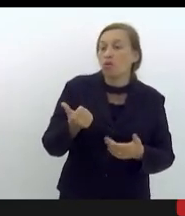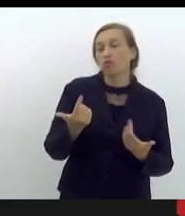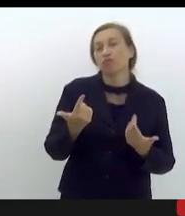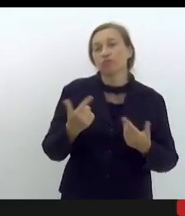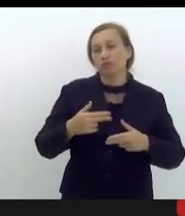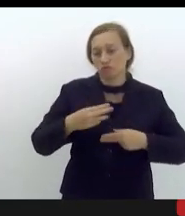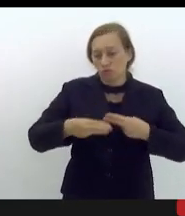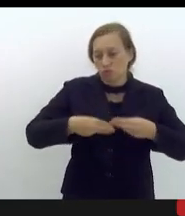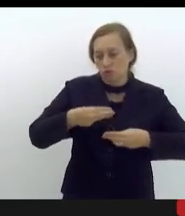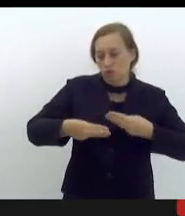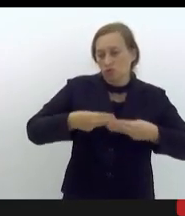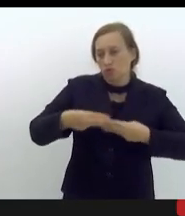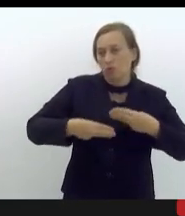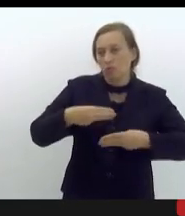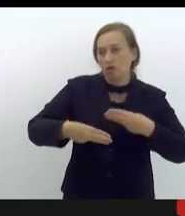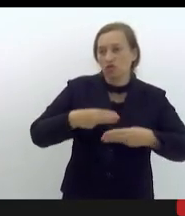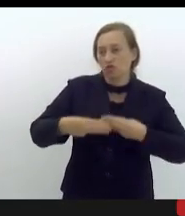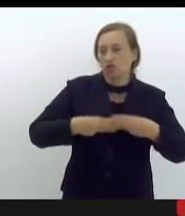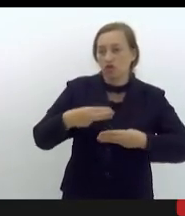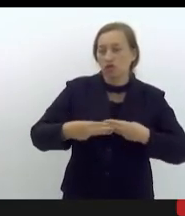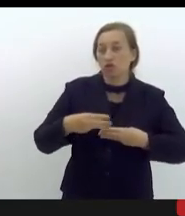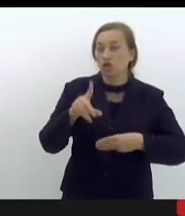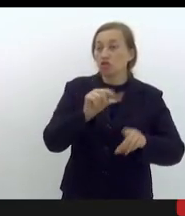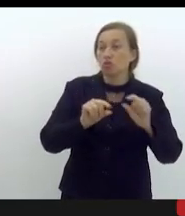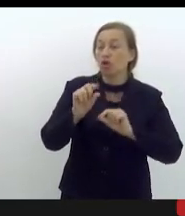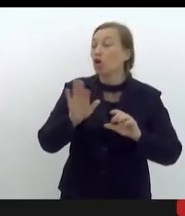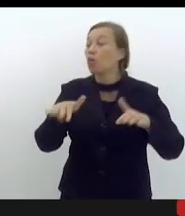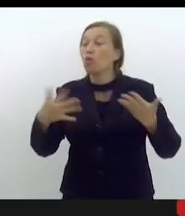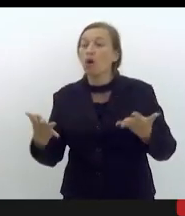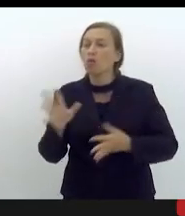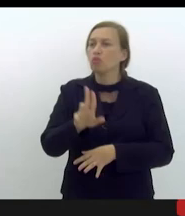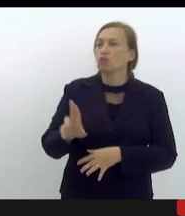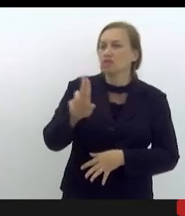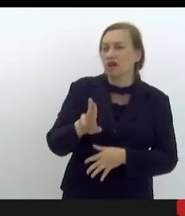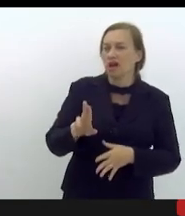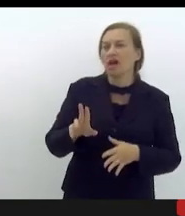os meninos usar essa questão de comer